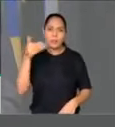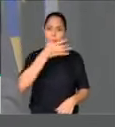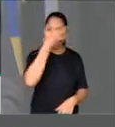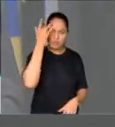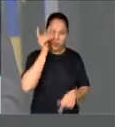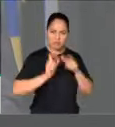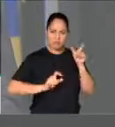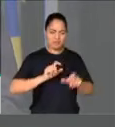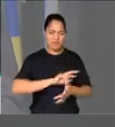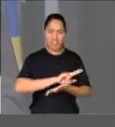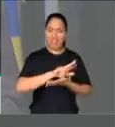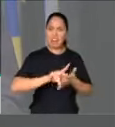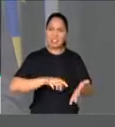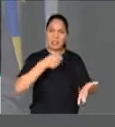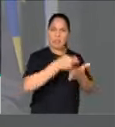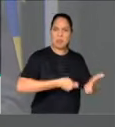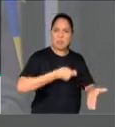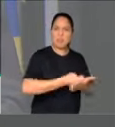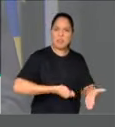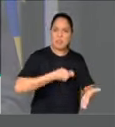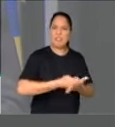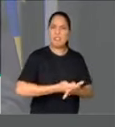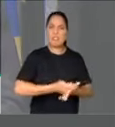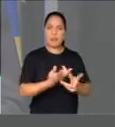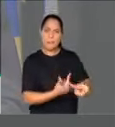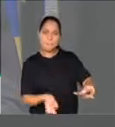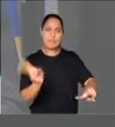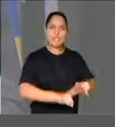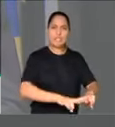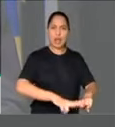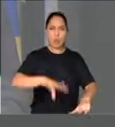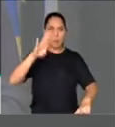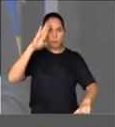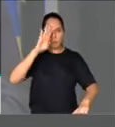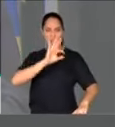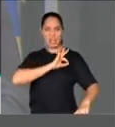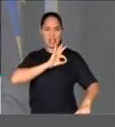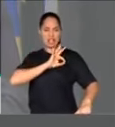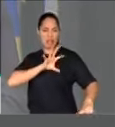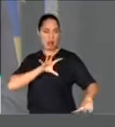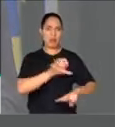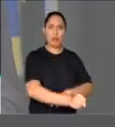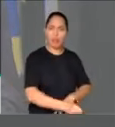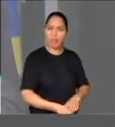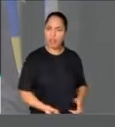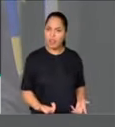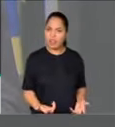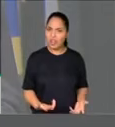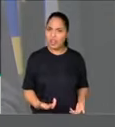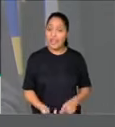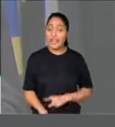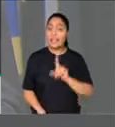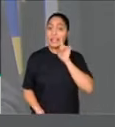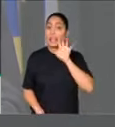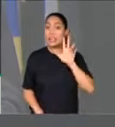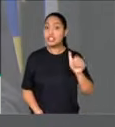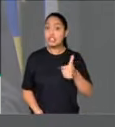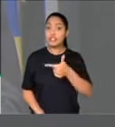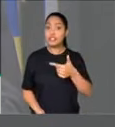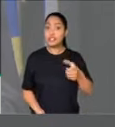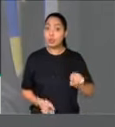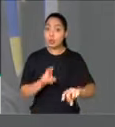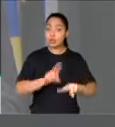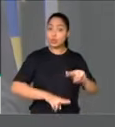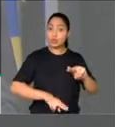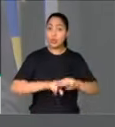espancamentos e prisões arbitrárias por parte da polícia. Nesse dia, há 50 anos, a